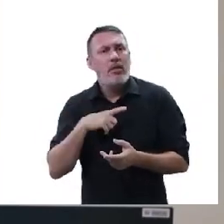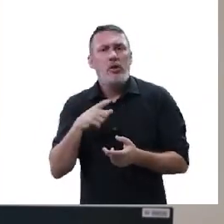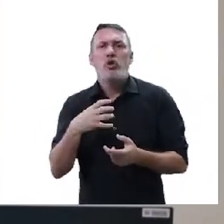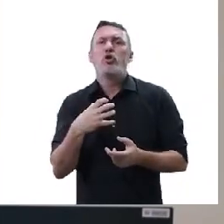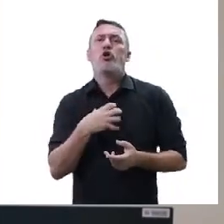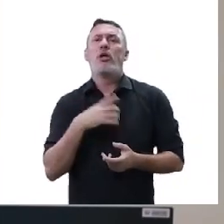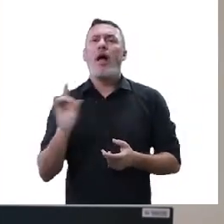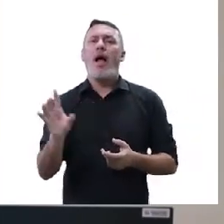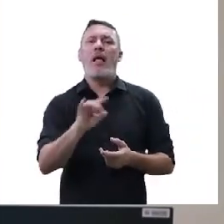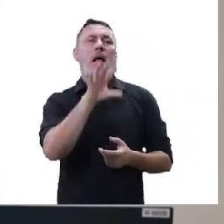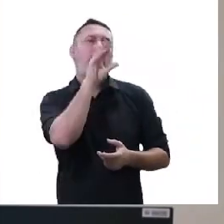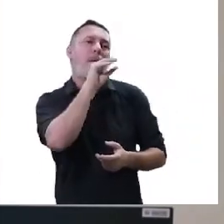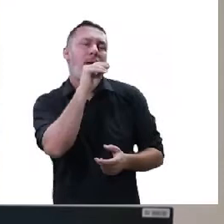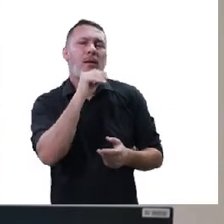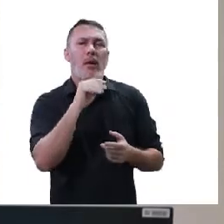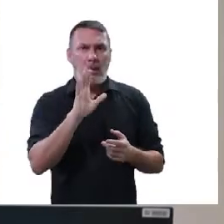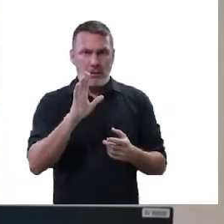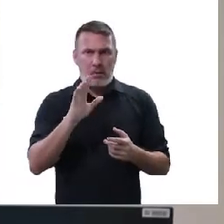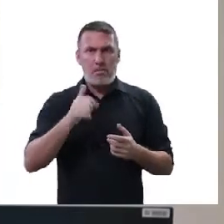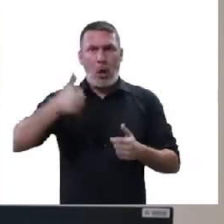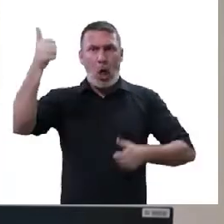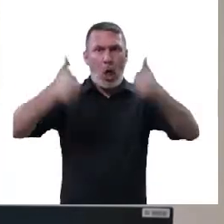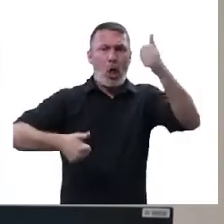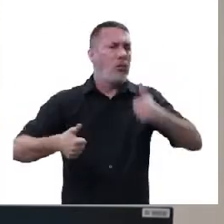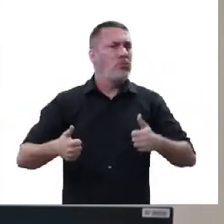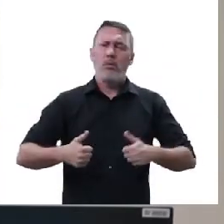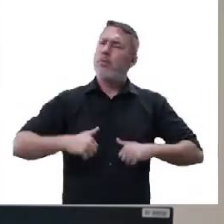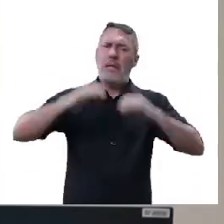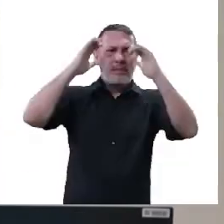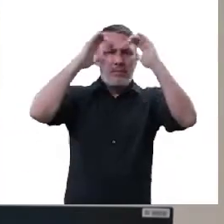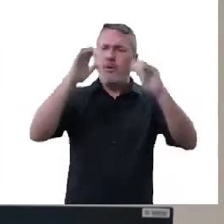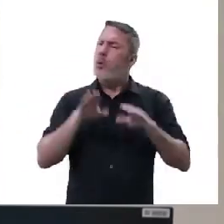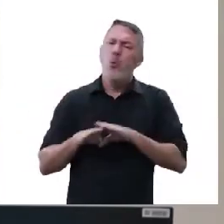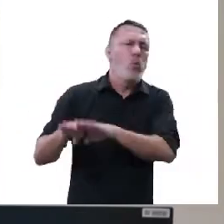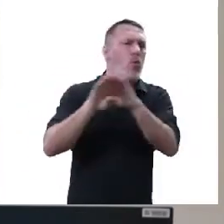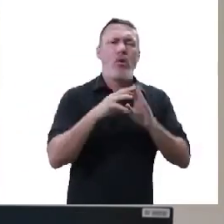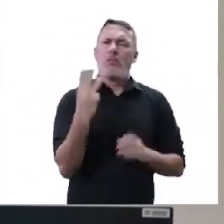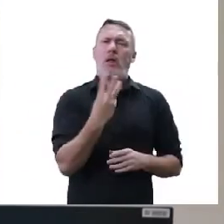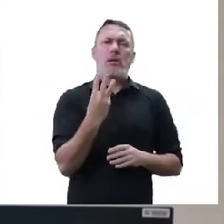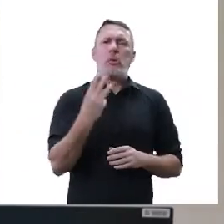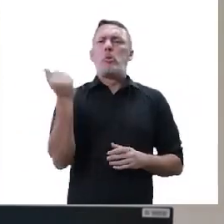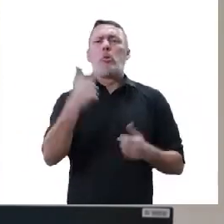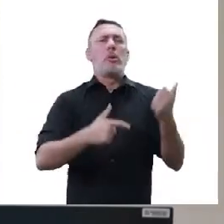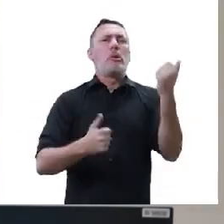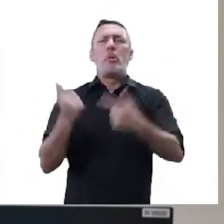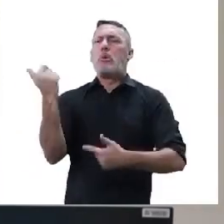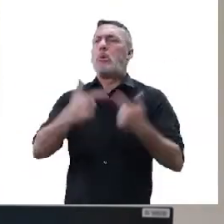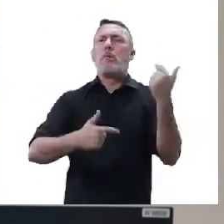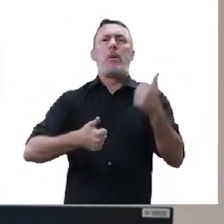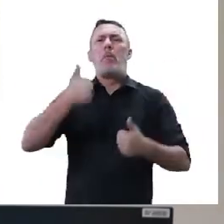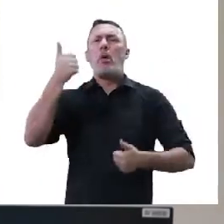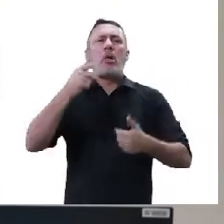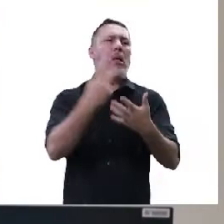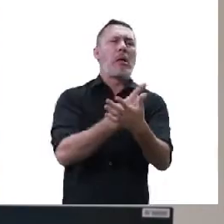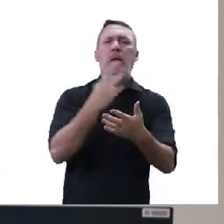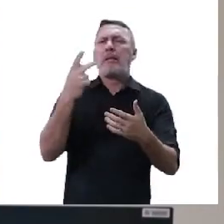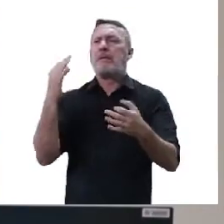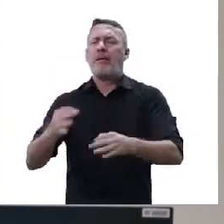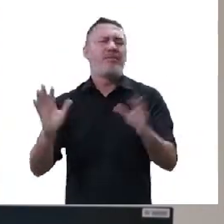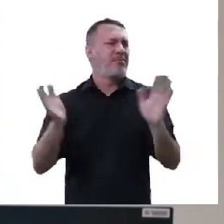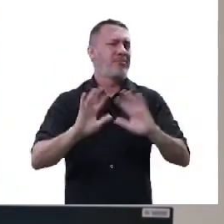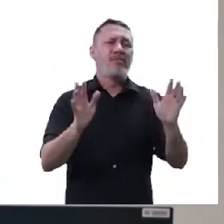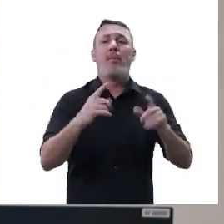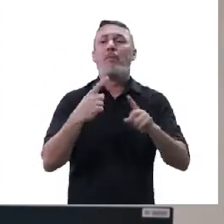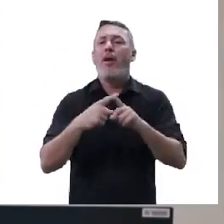de falar, e filho, nós precisamos respeitar os três. Não é um fala melhor do que o outro fala errado, não é isso. Cada um tem a